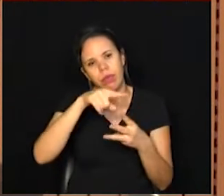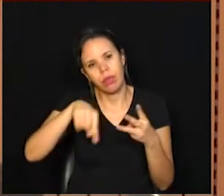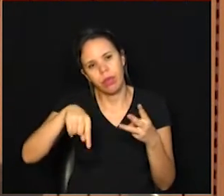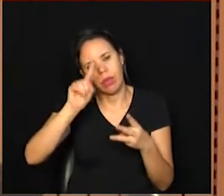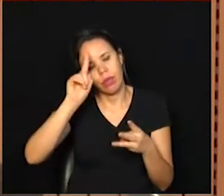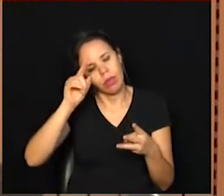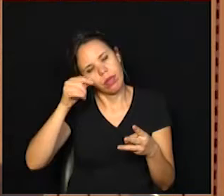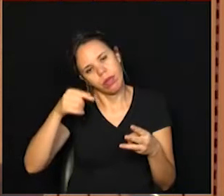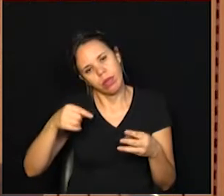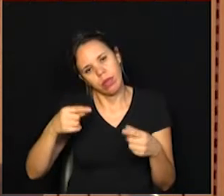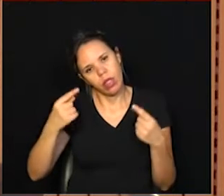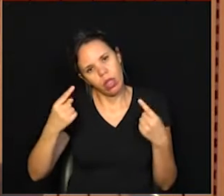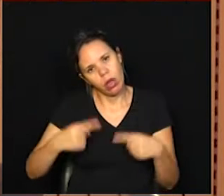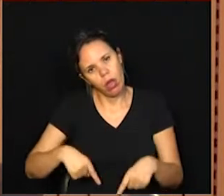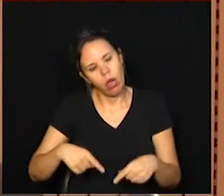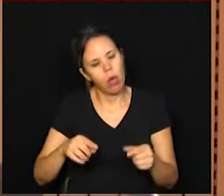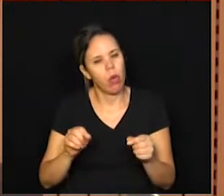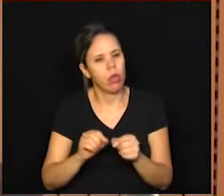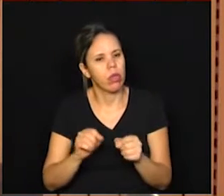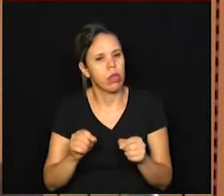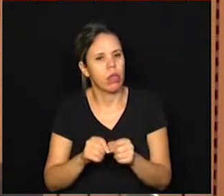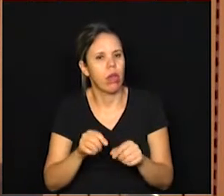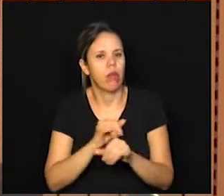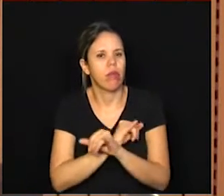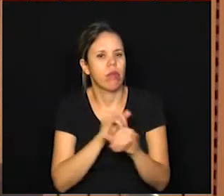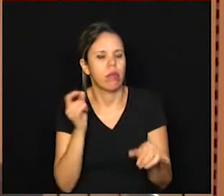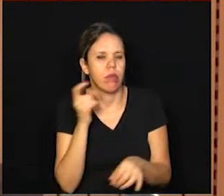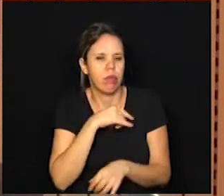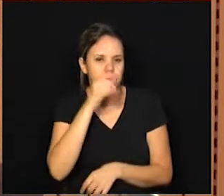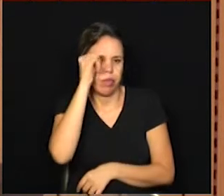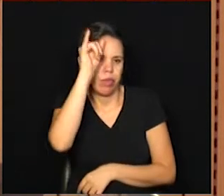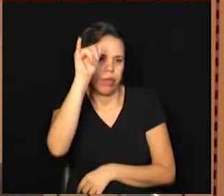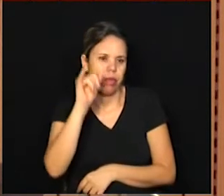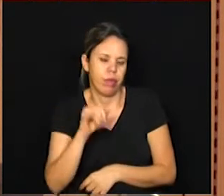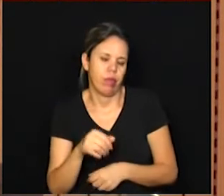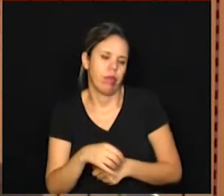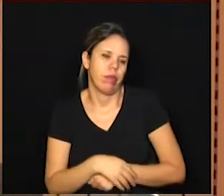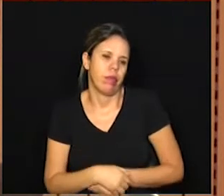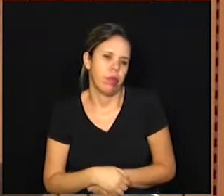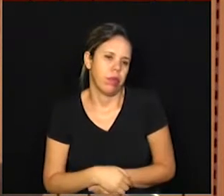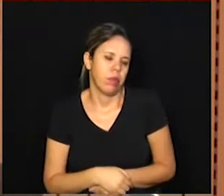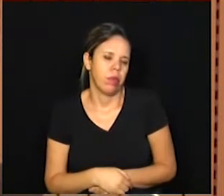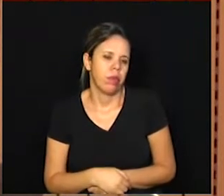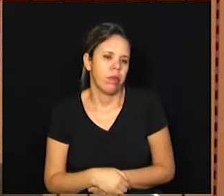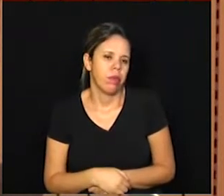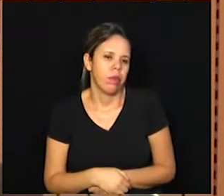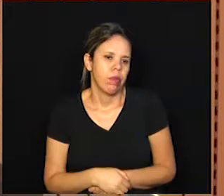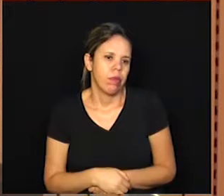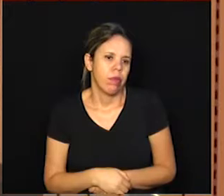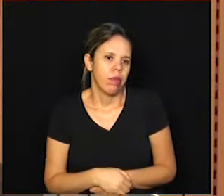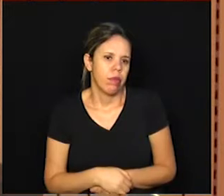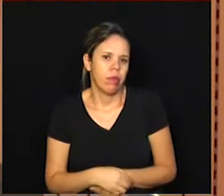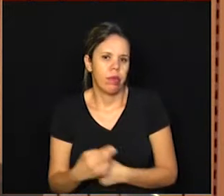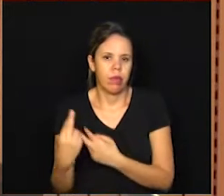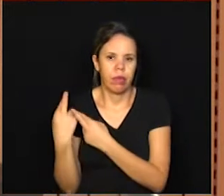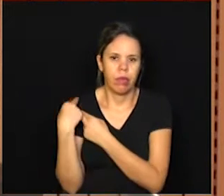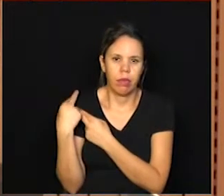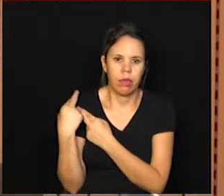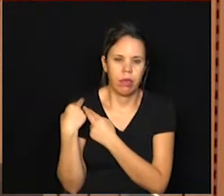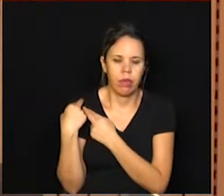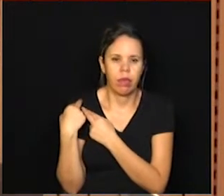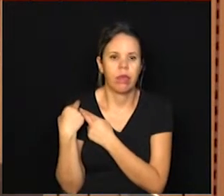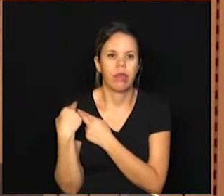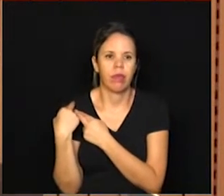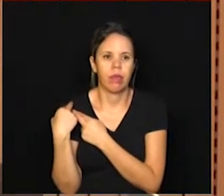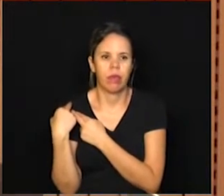mais podem contribuir no combate à fake news. Mas a responsabilidade